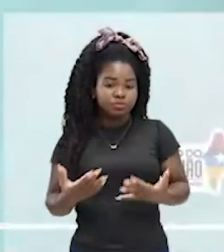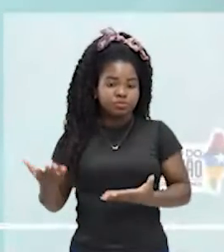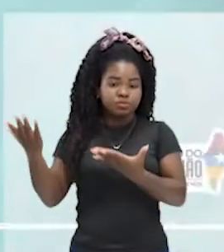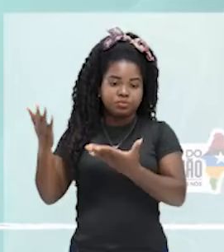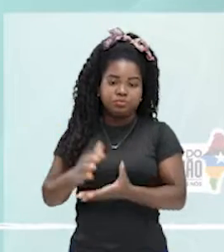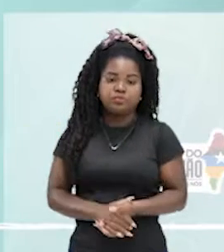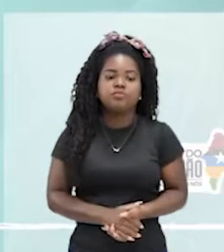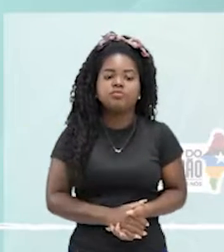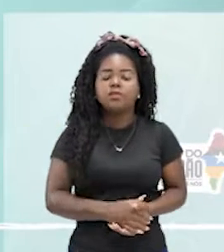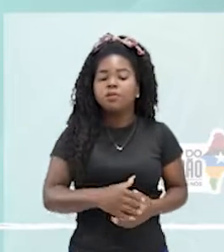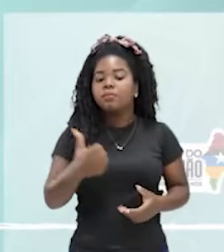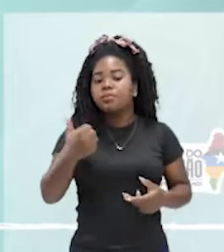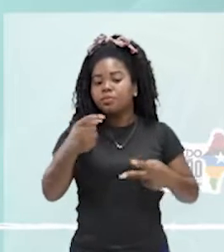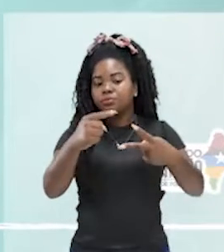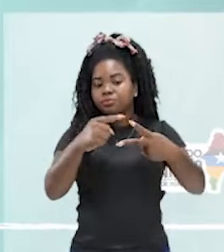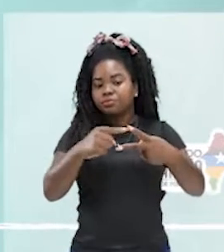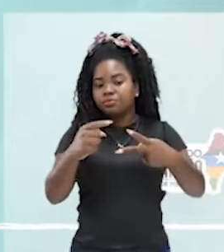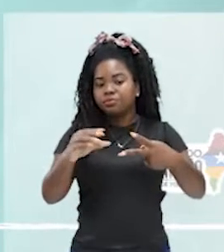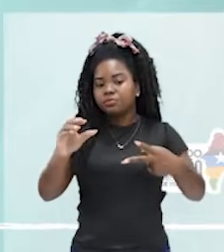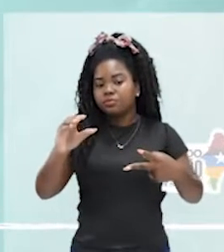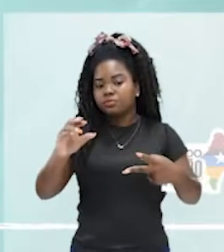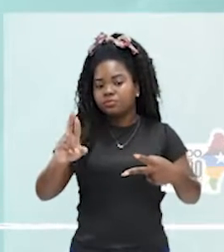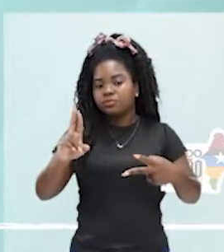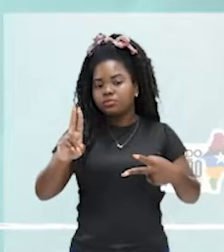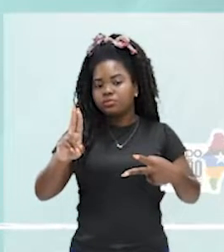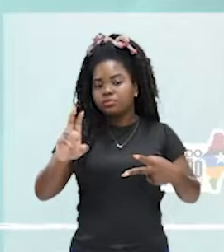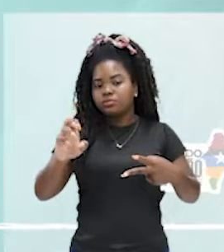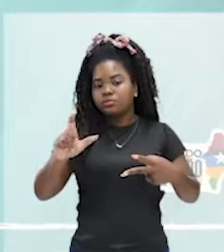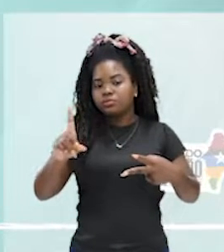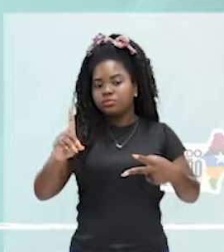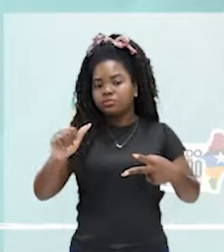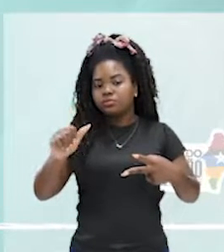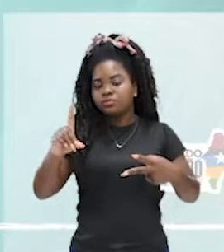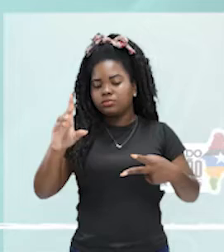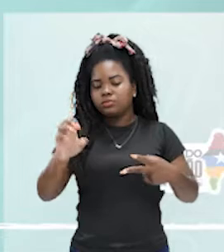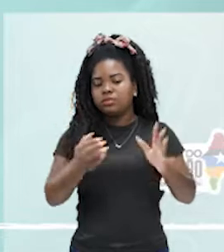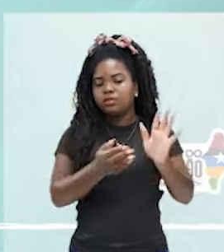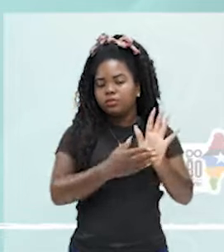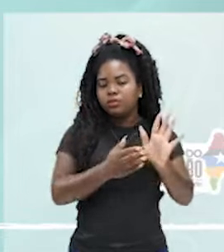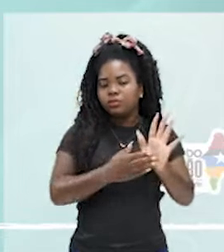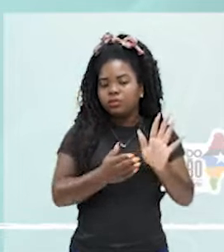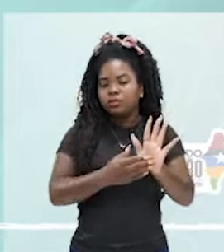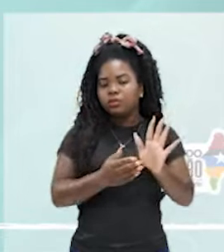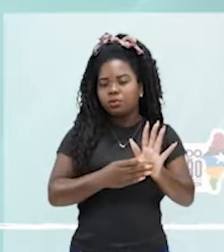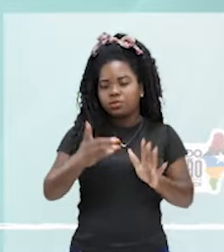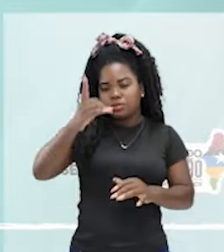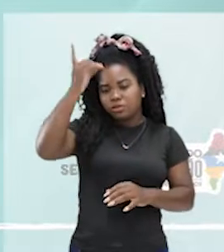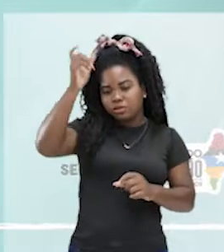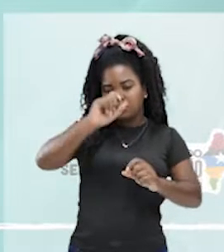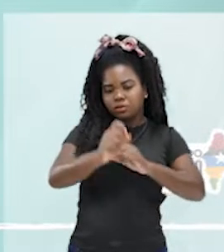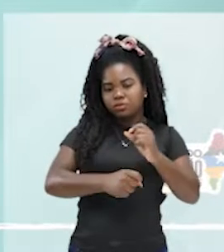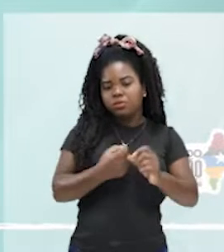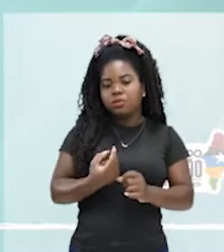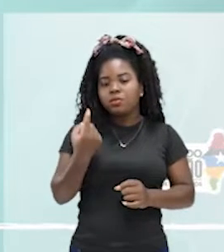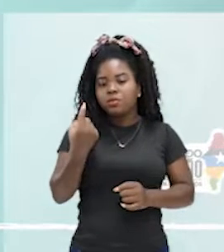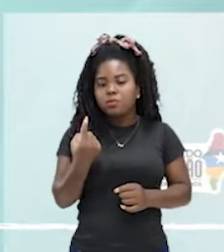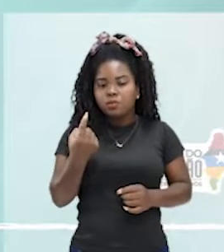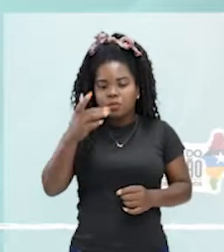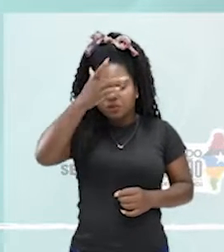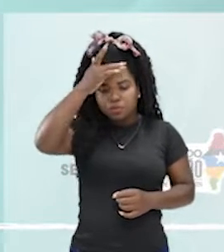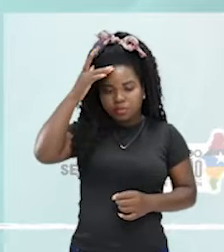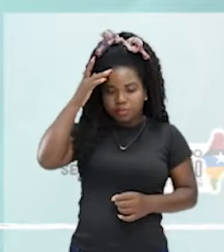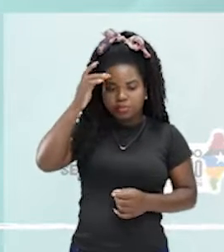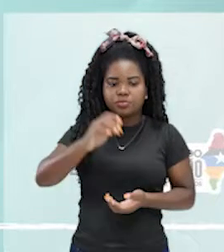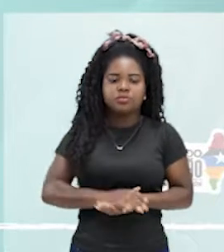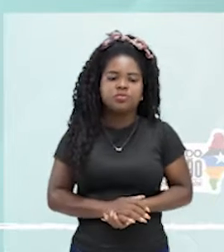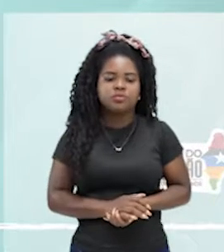da crueldade. É uma teoria proposta por um autor especificamente que foi seguido por outros. Não é uma forma